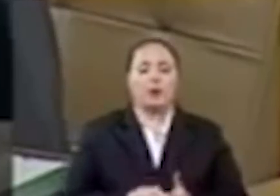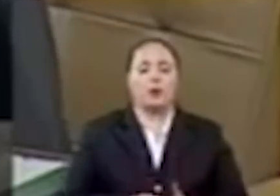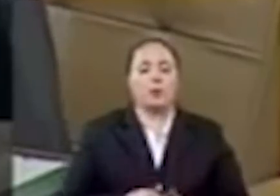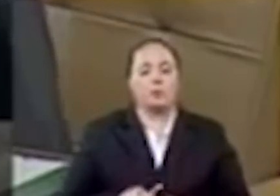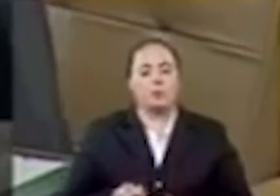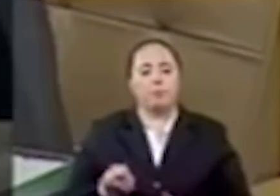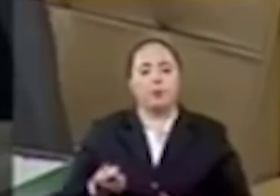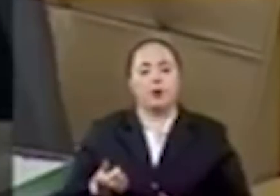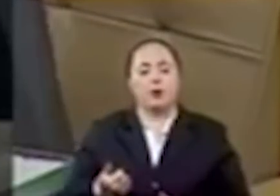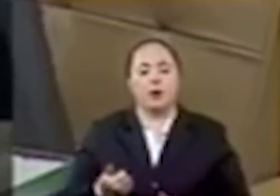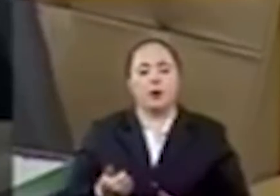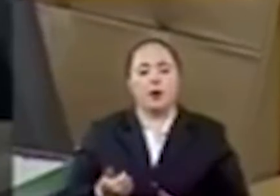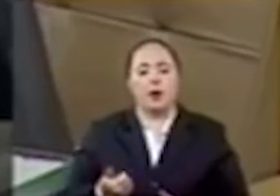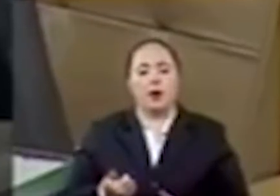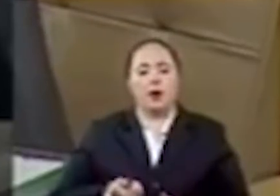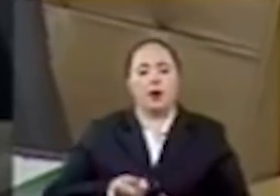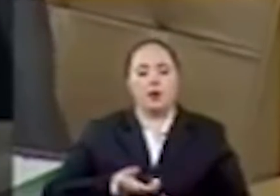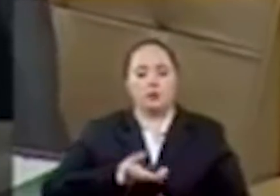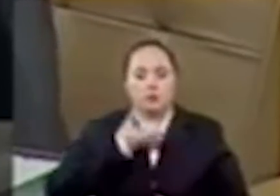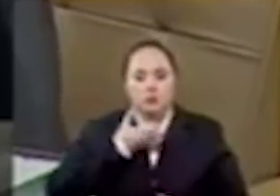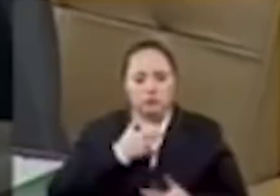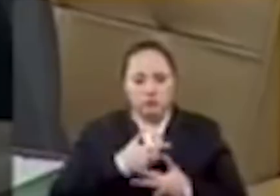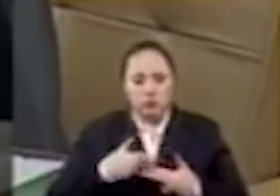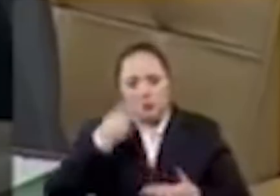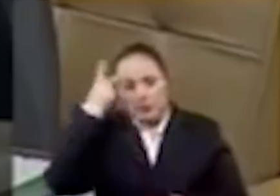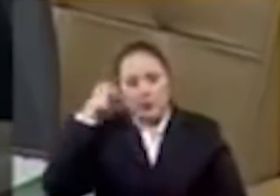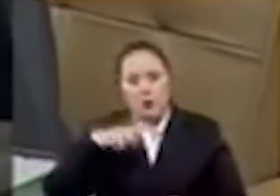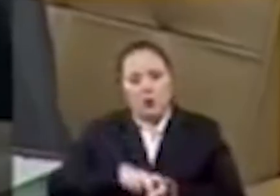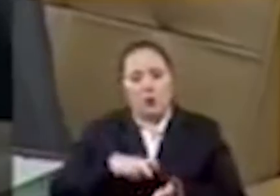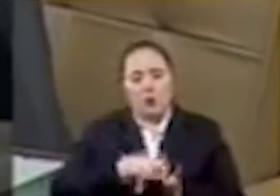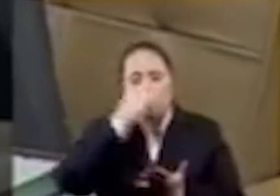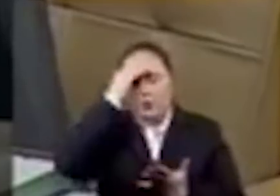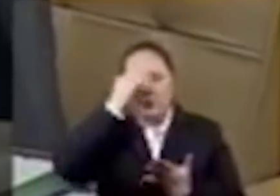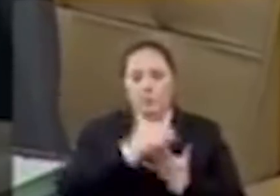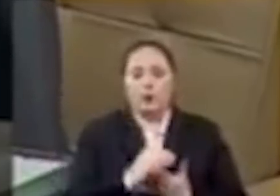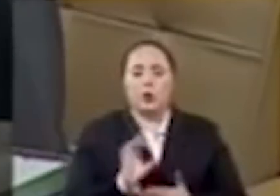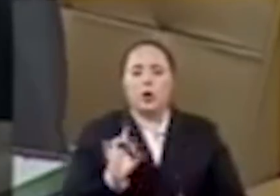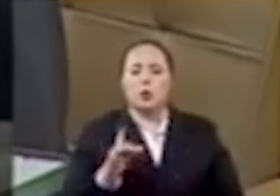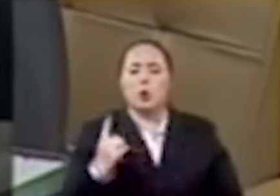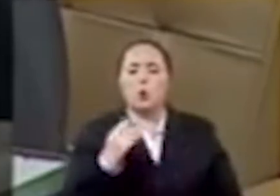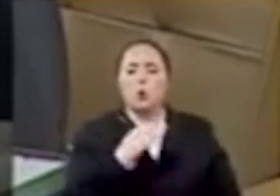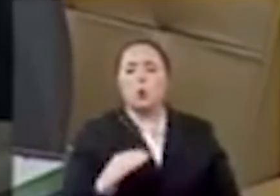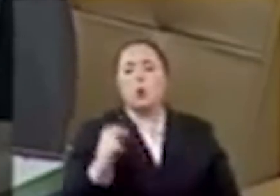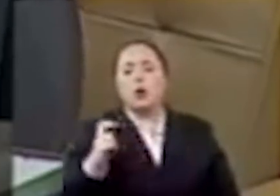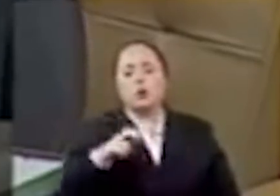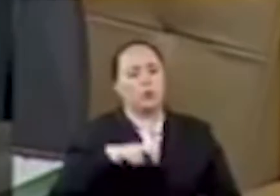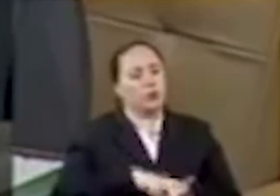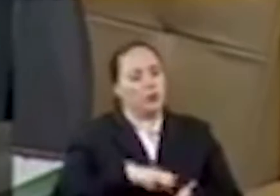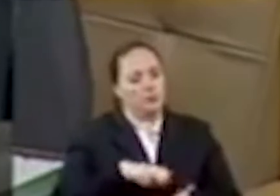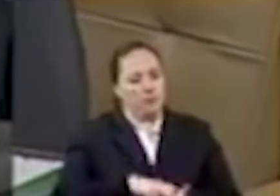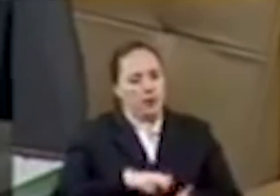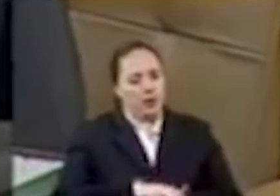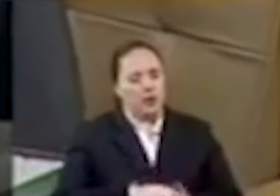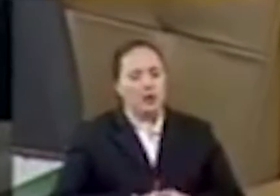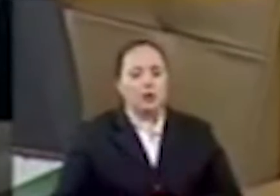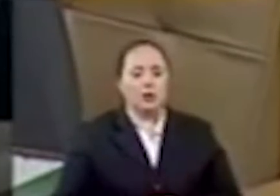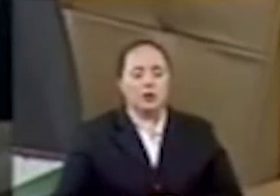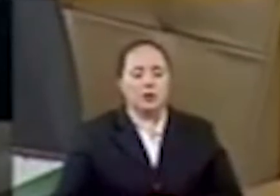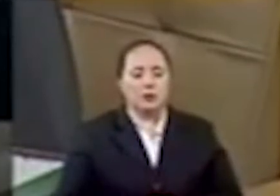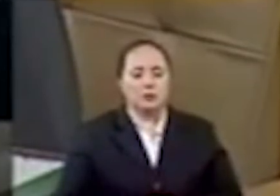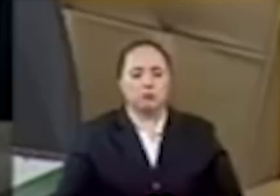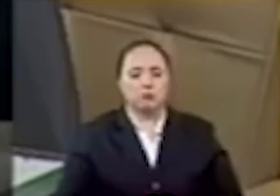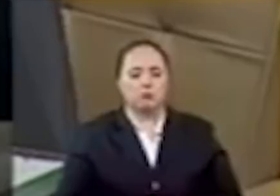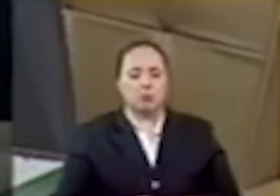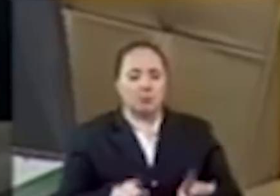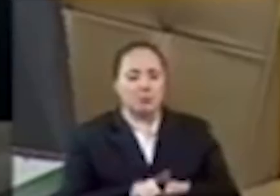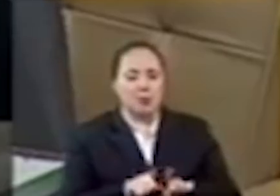indulto natalino aos condenados que cumpriram apenas 1/5 de suas penas, inclusive aquelas restritivas